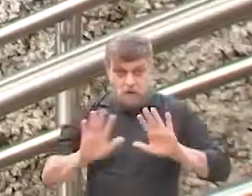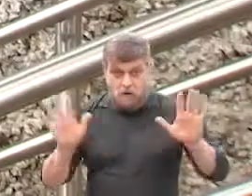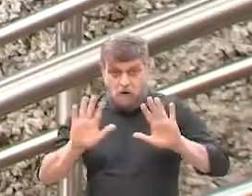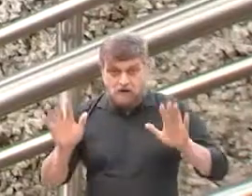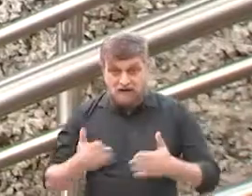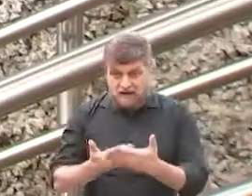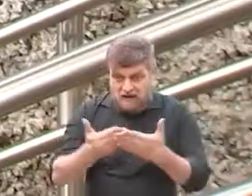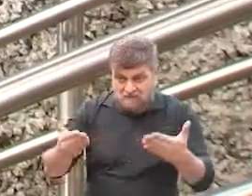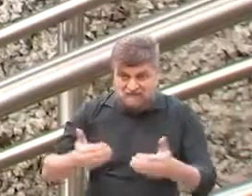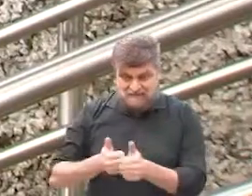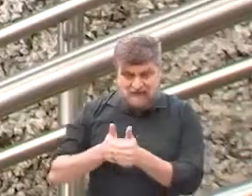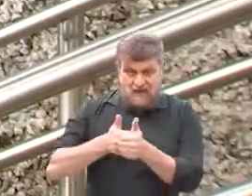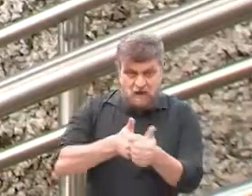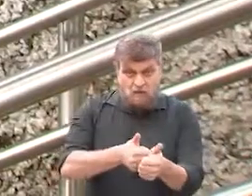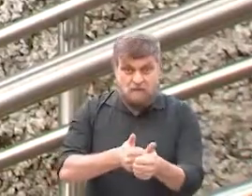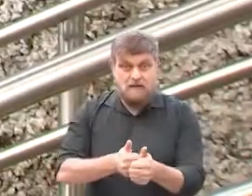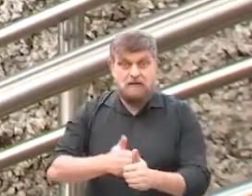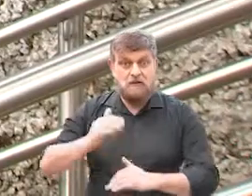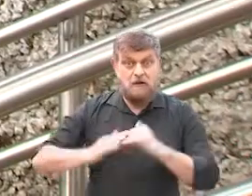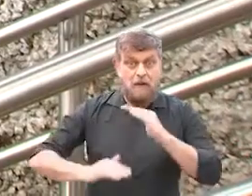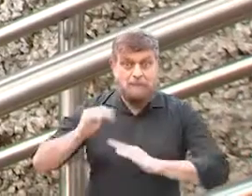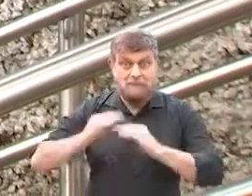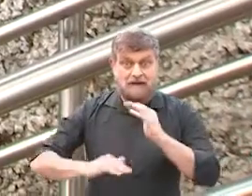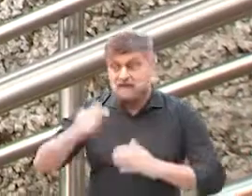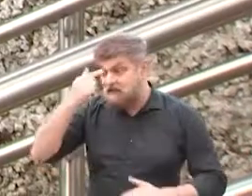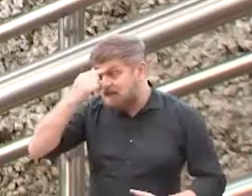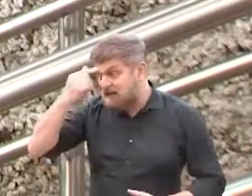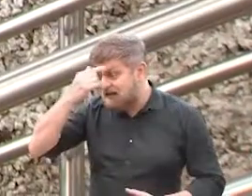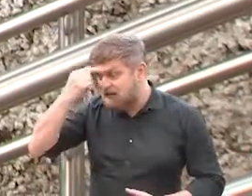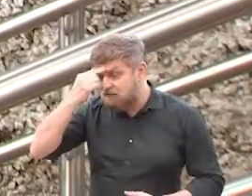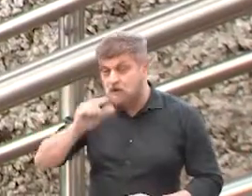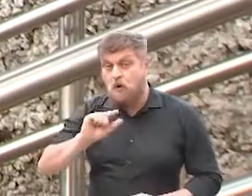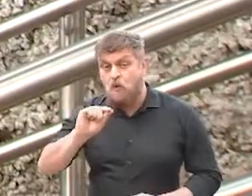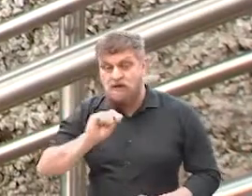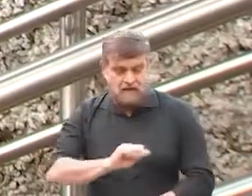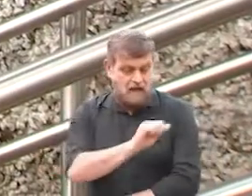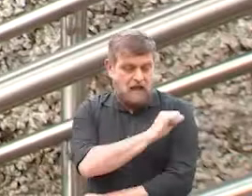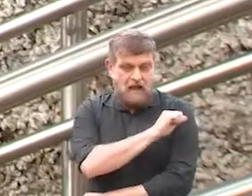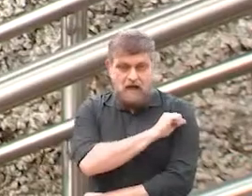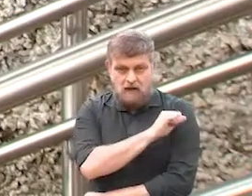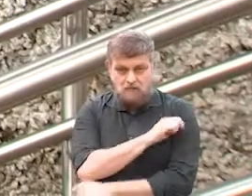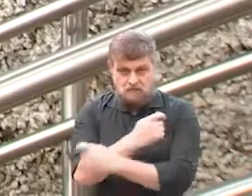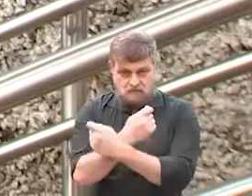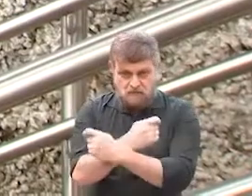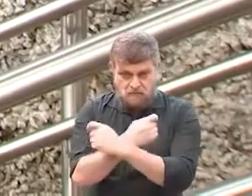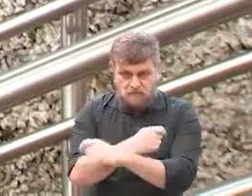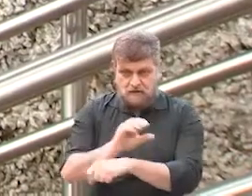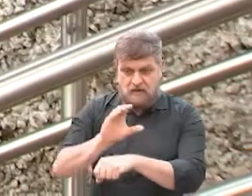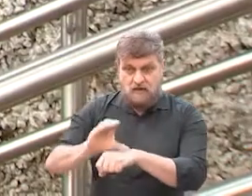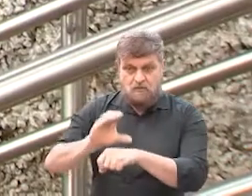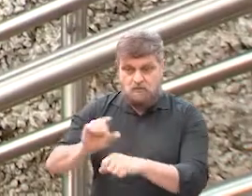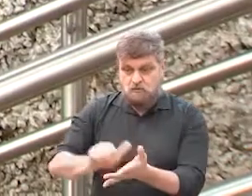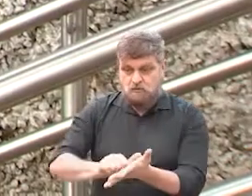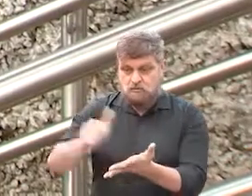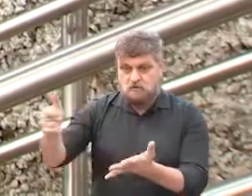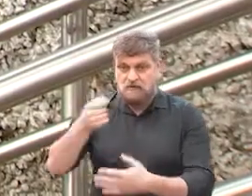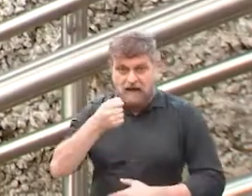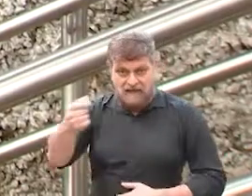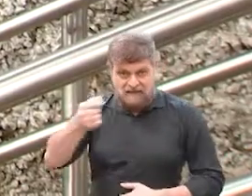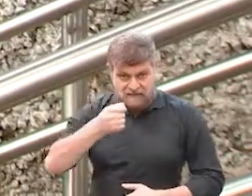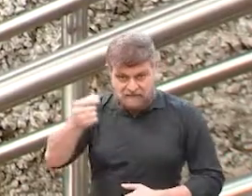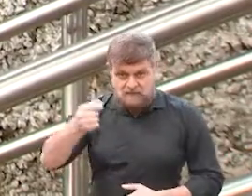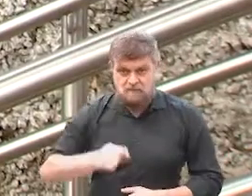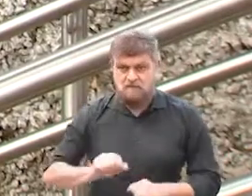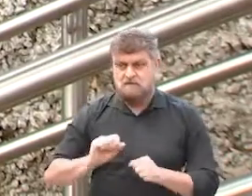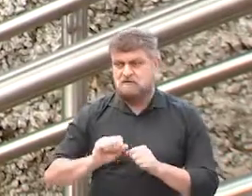Olá para você que está acompanhando direto da universidade. Os alunos de jornalismo da PUC Campinas fizeram um trabalho